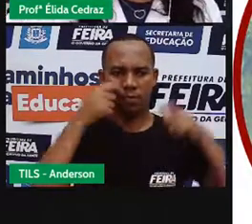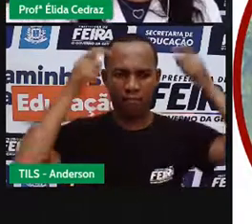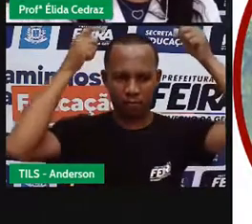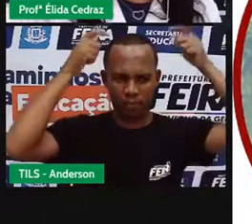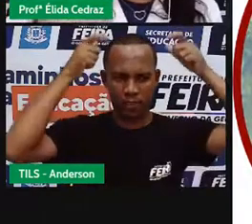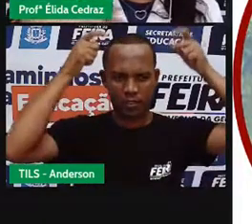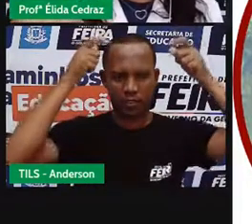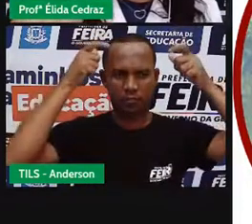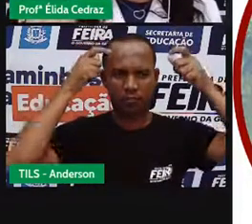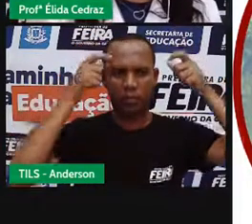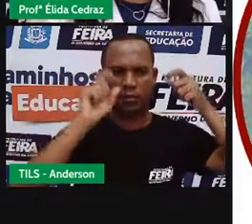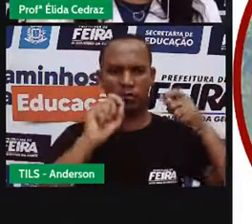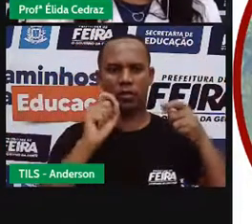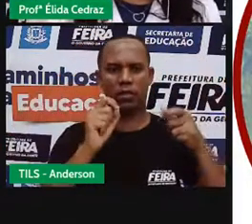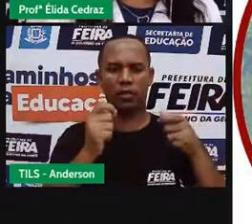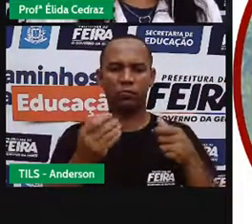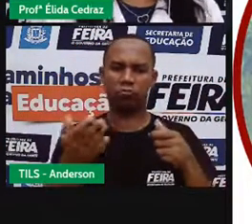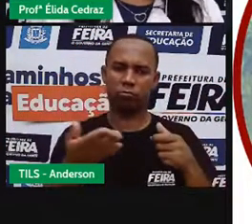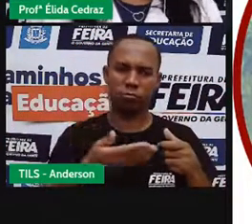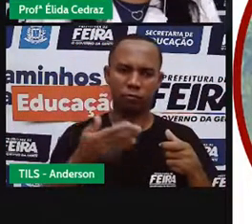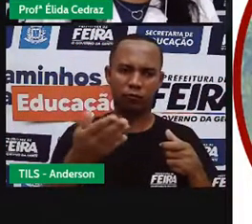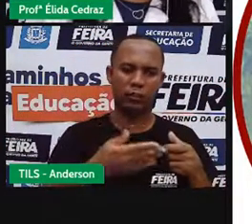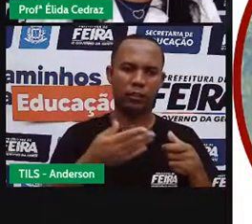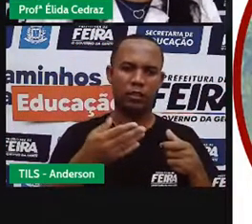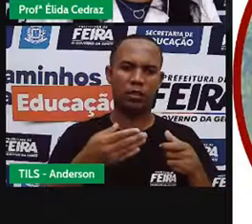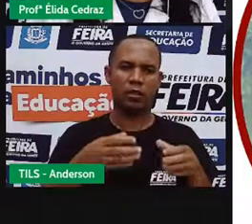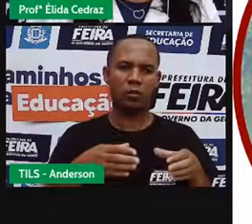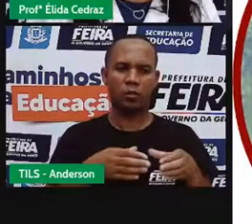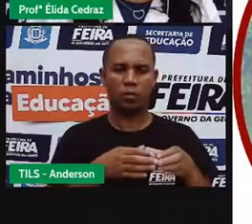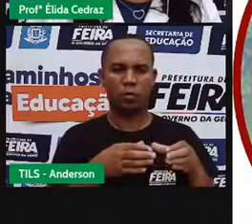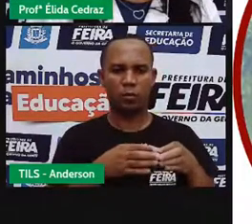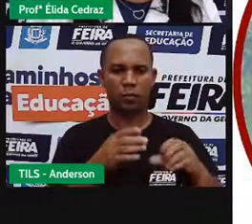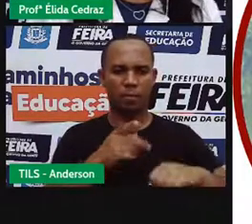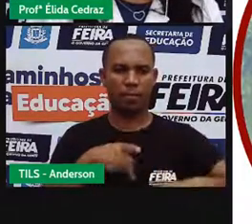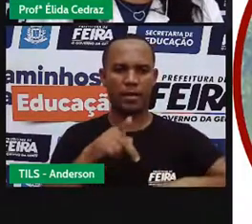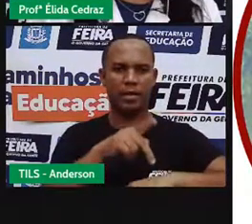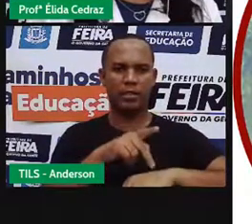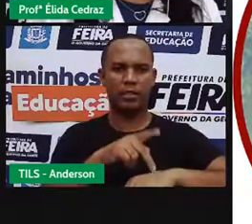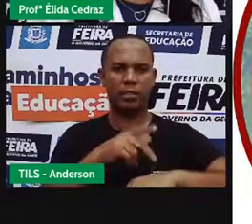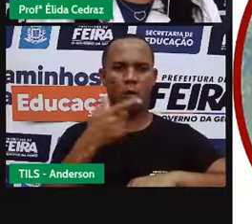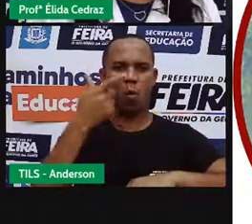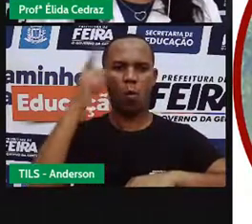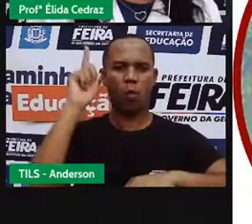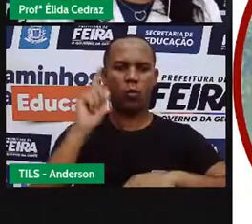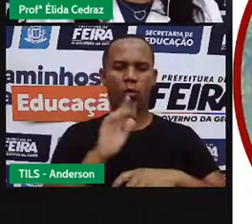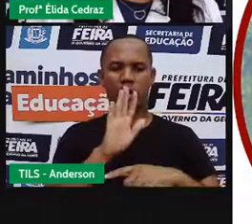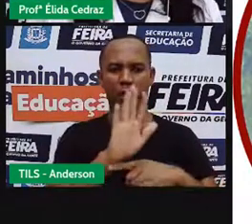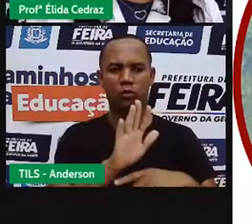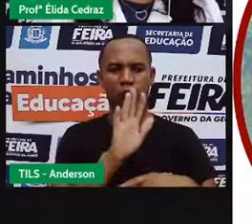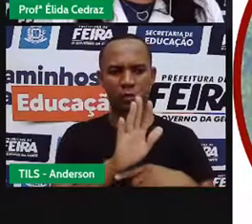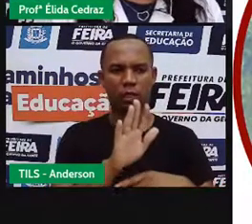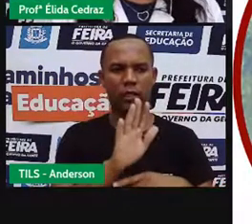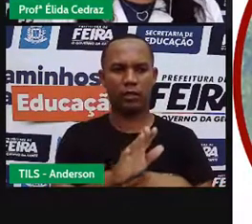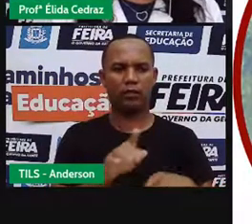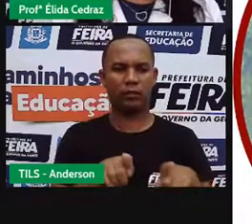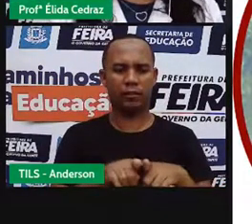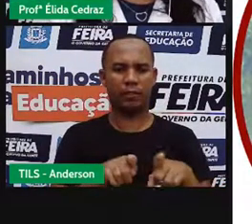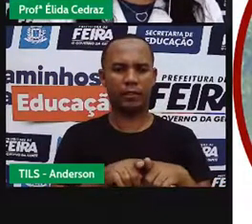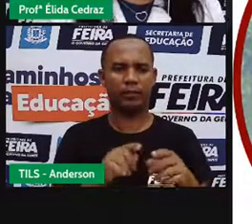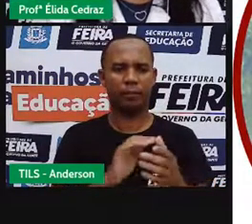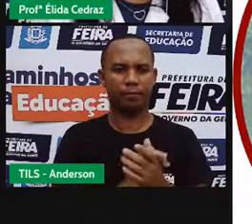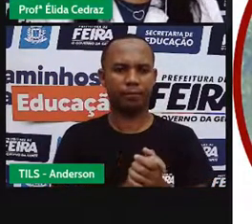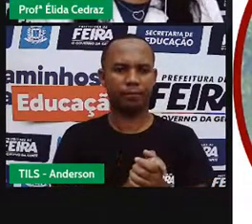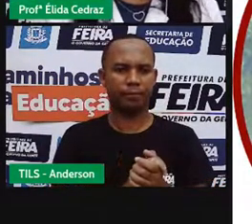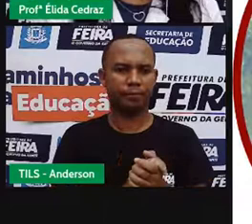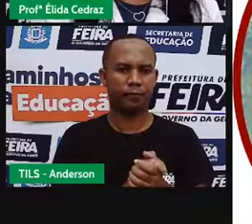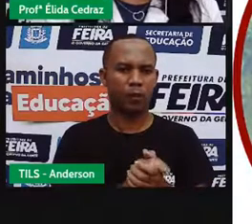exércitos de outros países para ajudar nas guerras aqui. O que foi que aconteceu? Do dia da independência